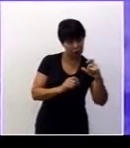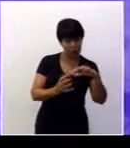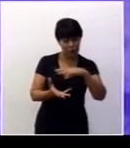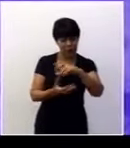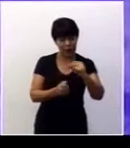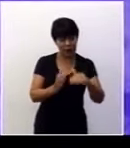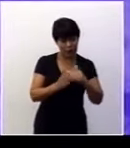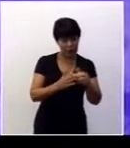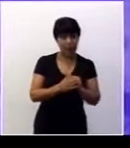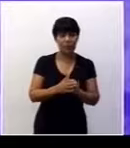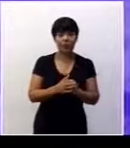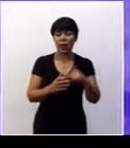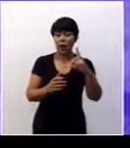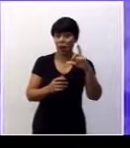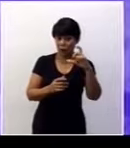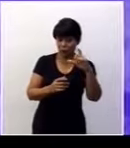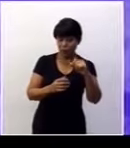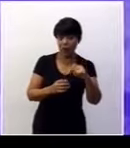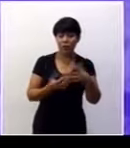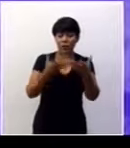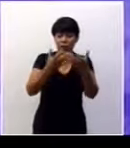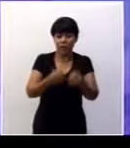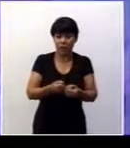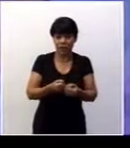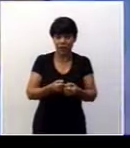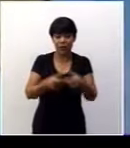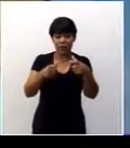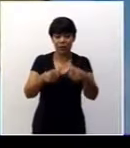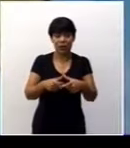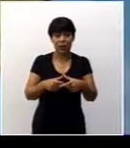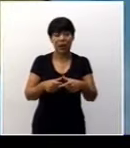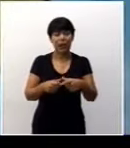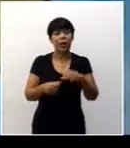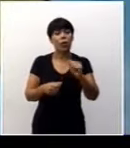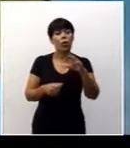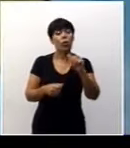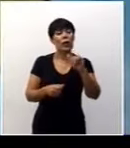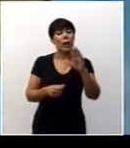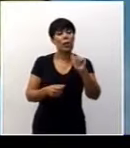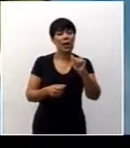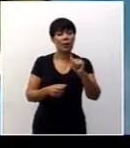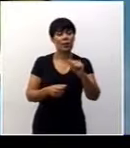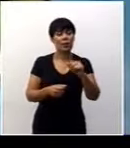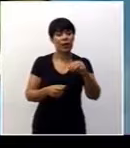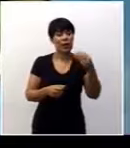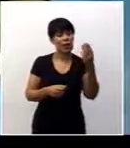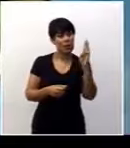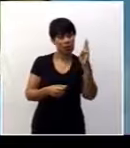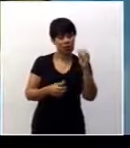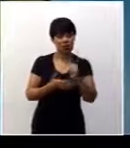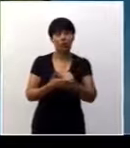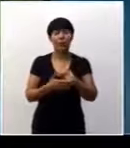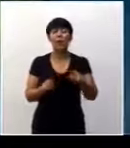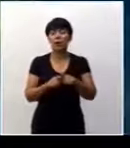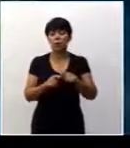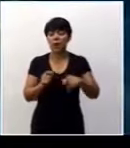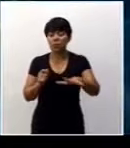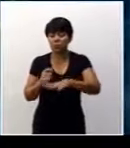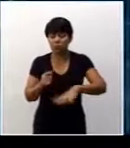As imagens produzidas pelo Sibers são recebidas pela Estação Terrena de Cuiabá, no estado do Mato Grosso. Além de todo o